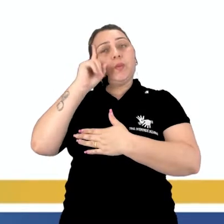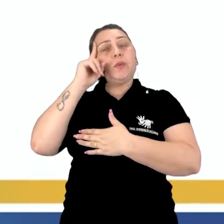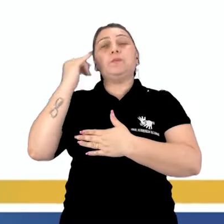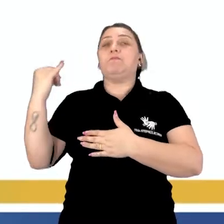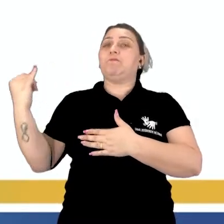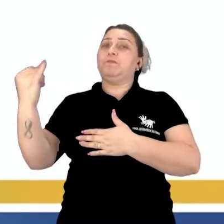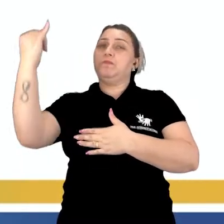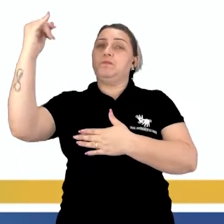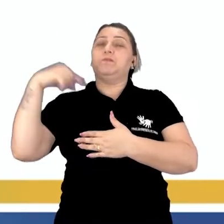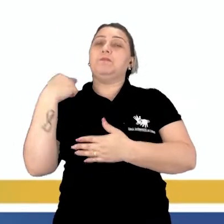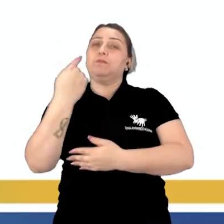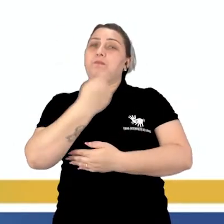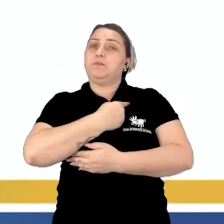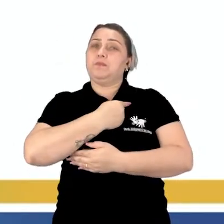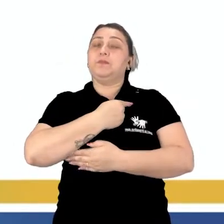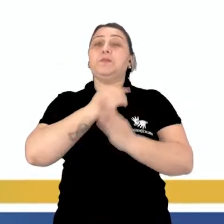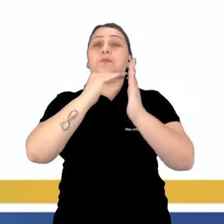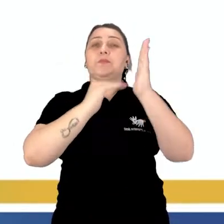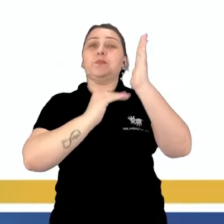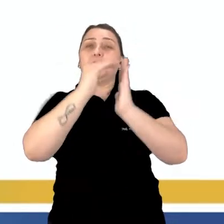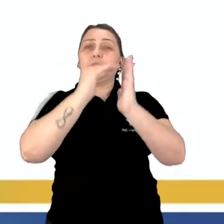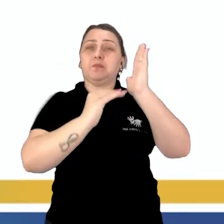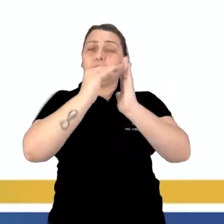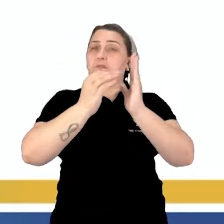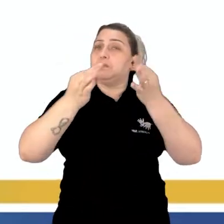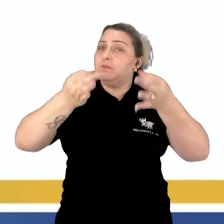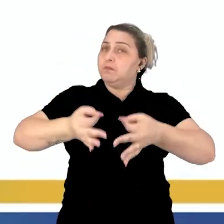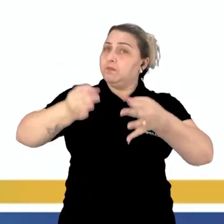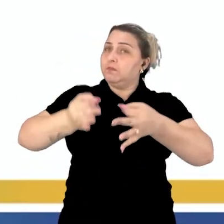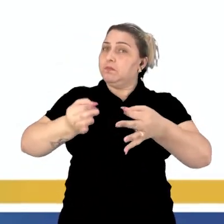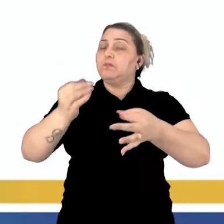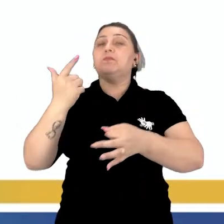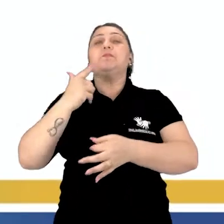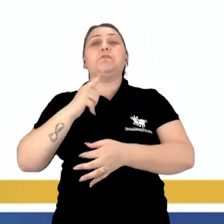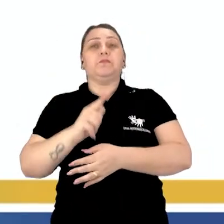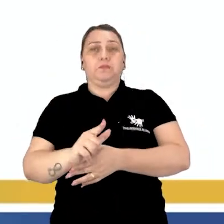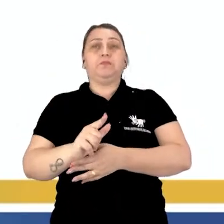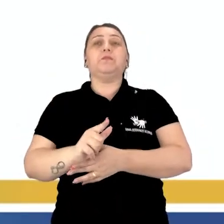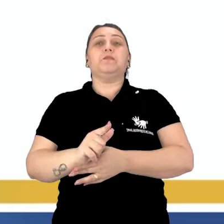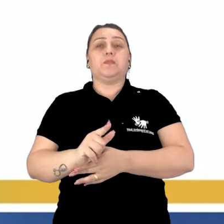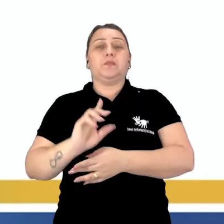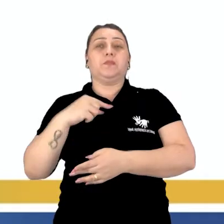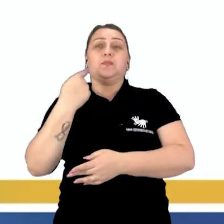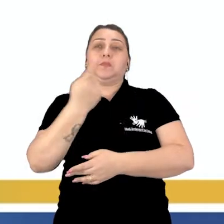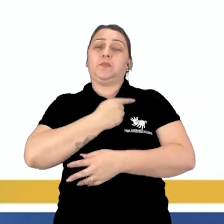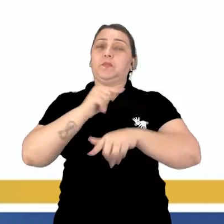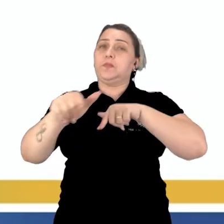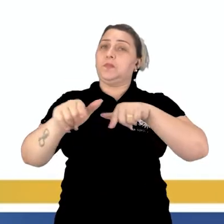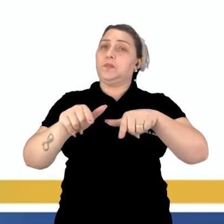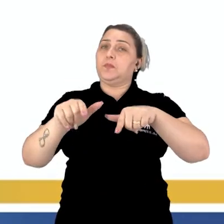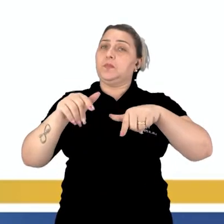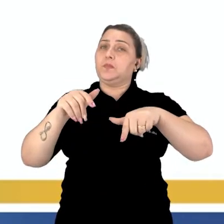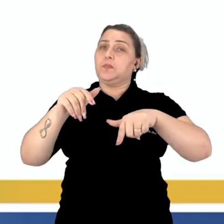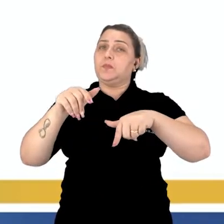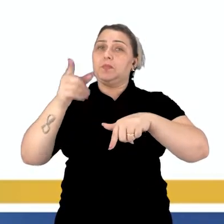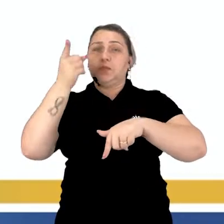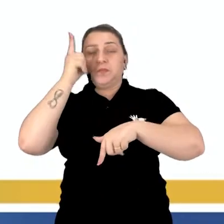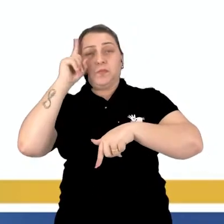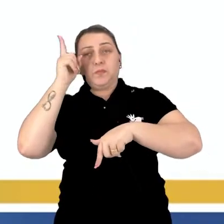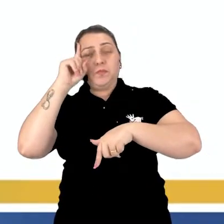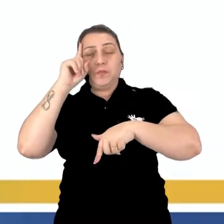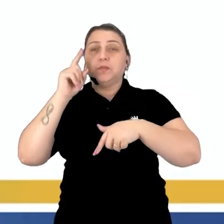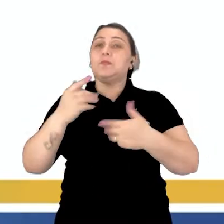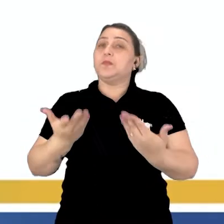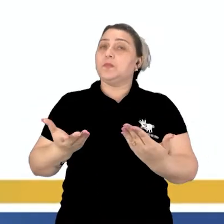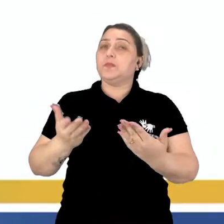bastante importante para manter a nossa temperatura em níveis adequados e, consequentemente, manter as nossas atividades diárias. E